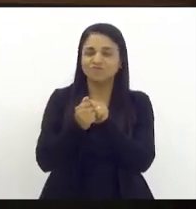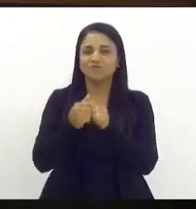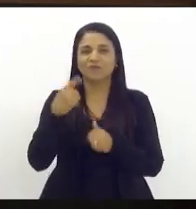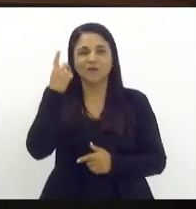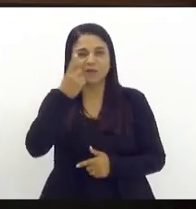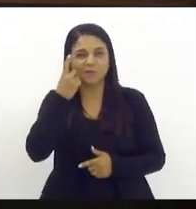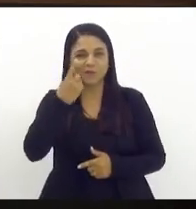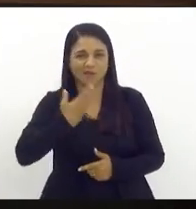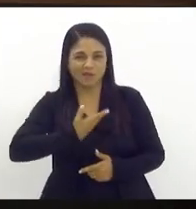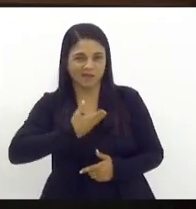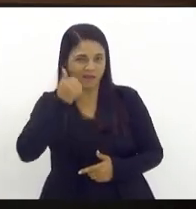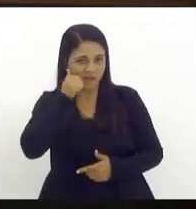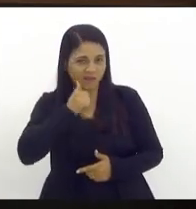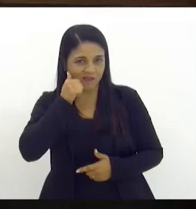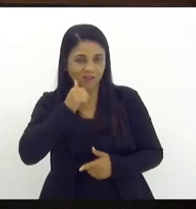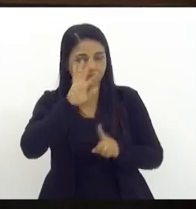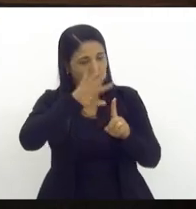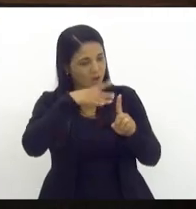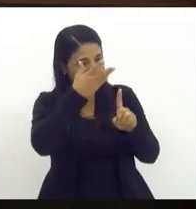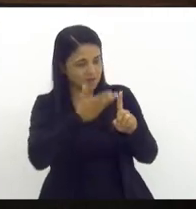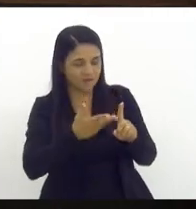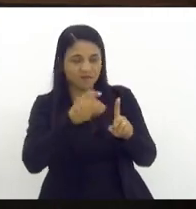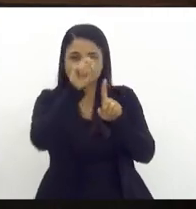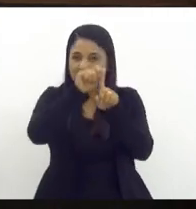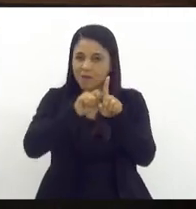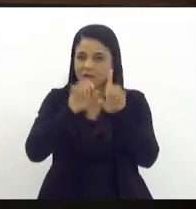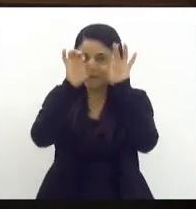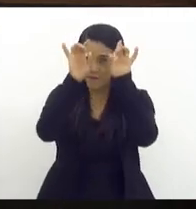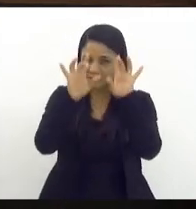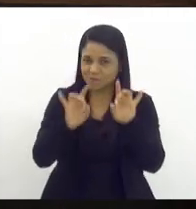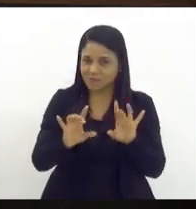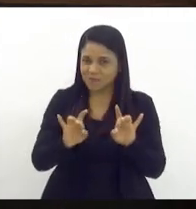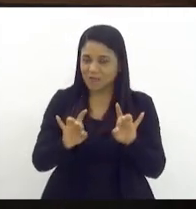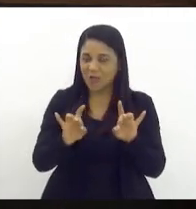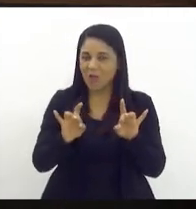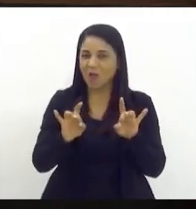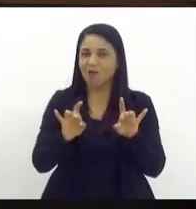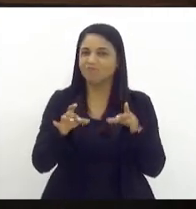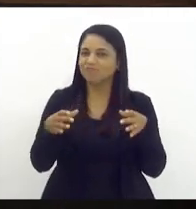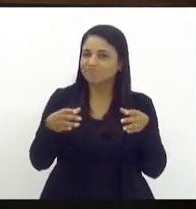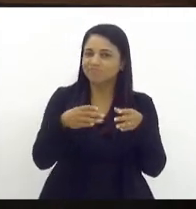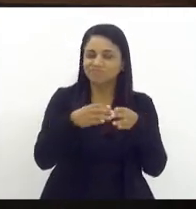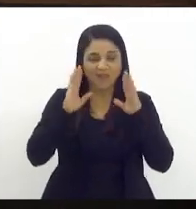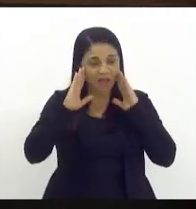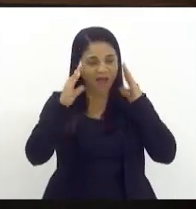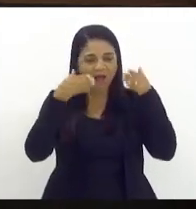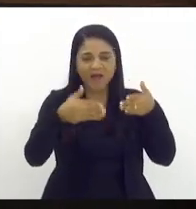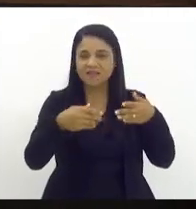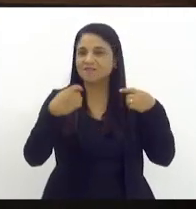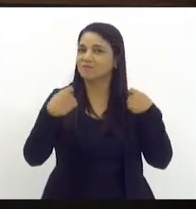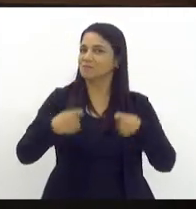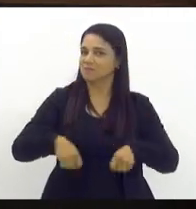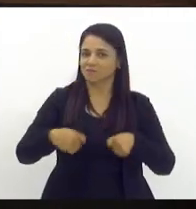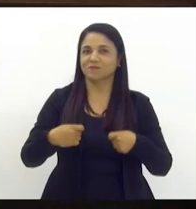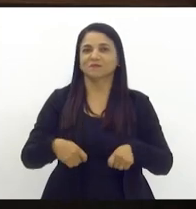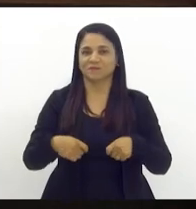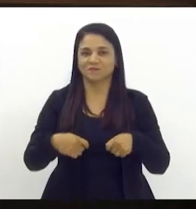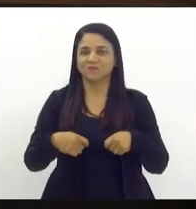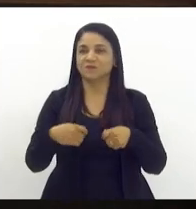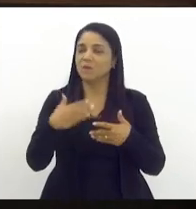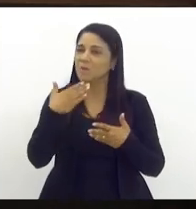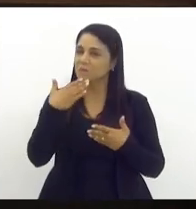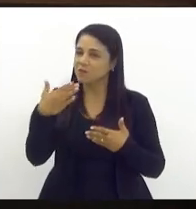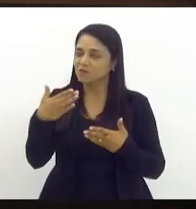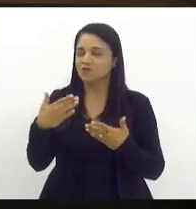deputadas, nessa homenagem desse mês tão especial, desse pessoal que merece toda a nossa atenção. Então, gostaria de pedir o auxílio das